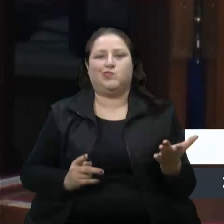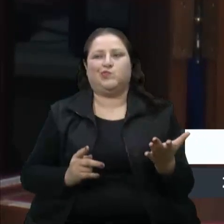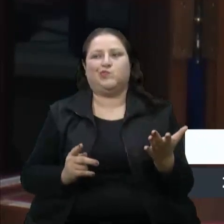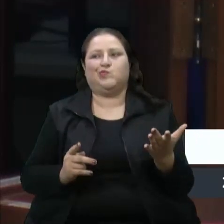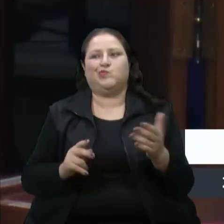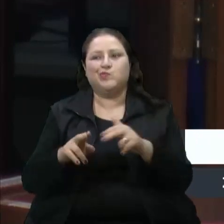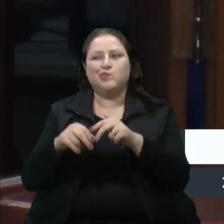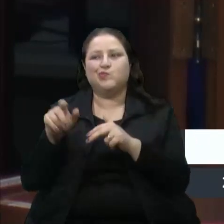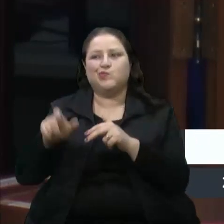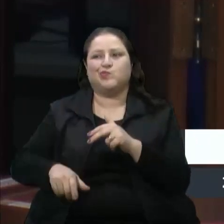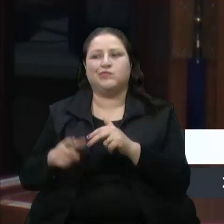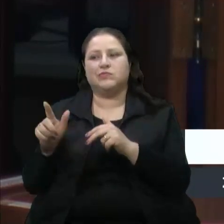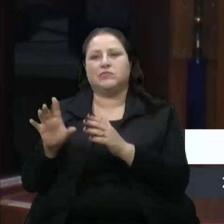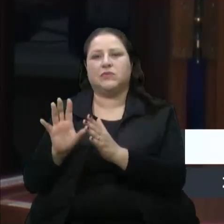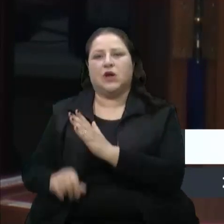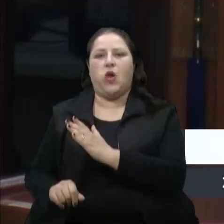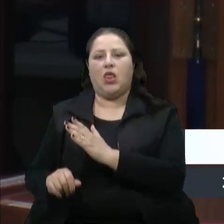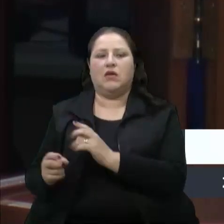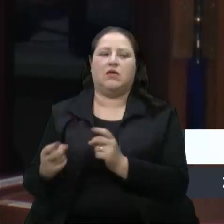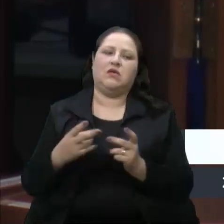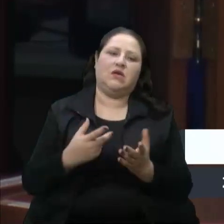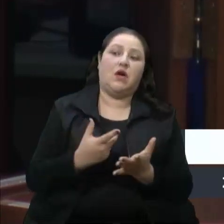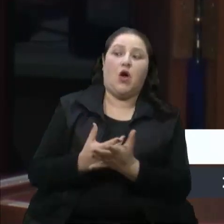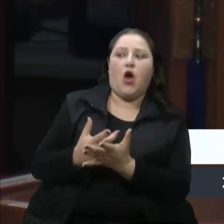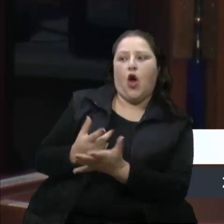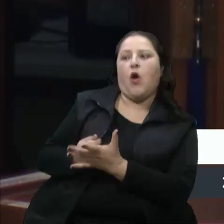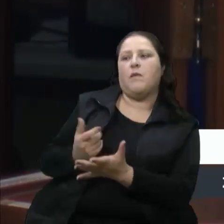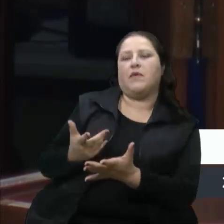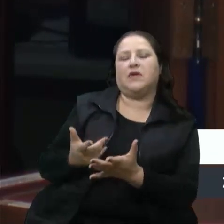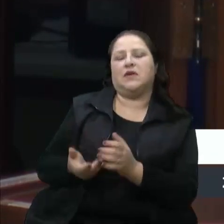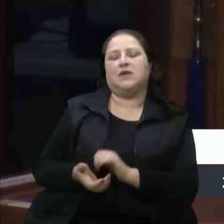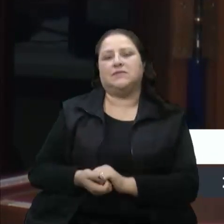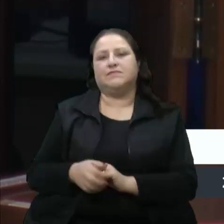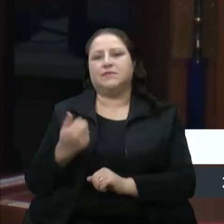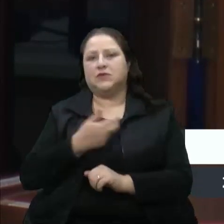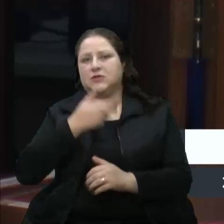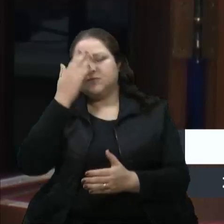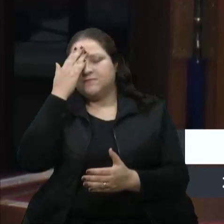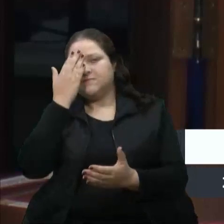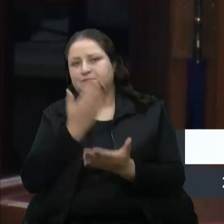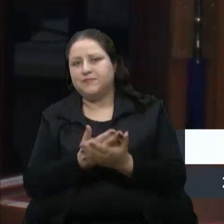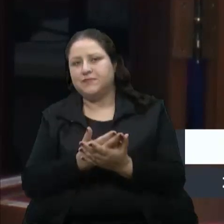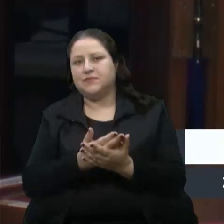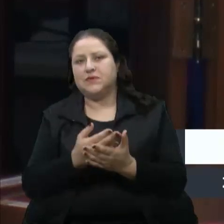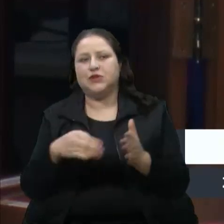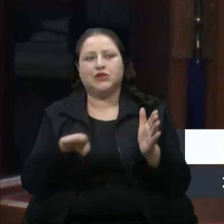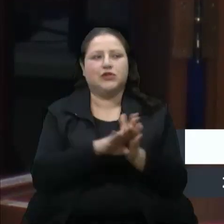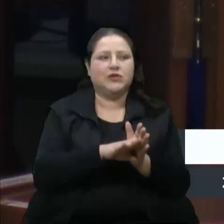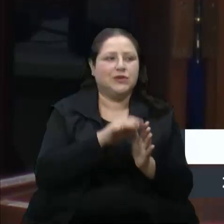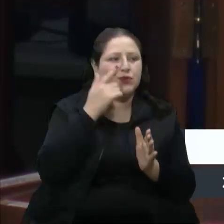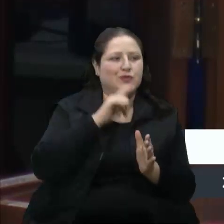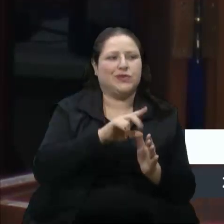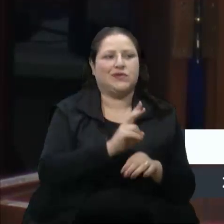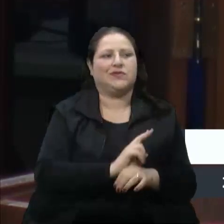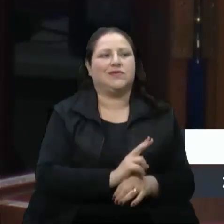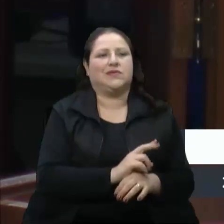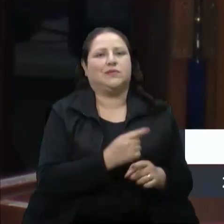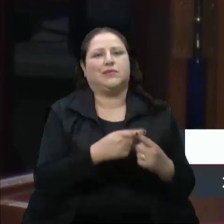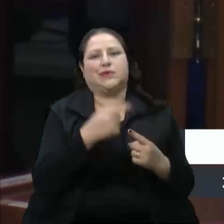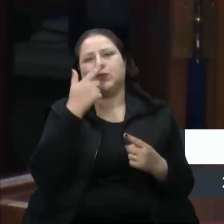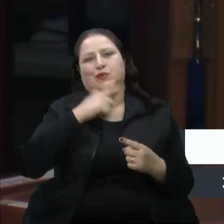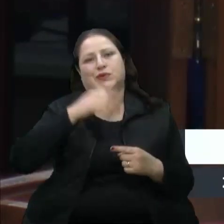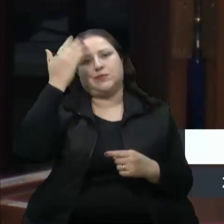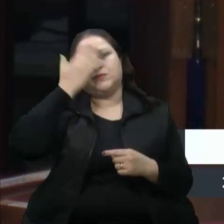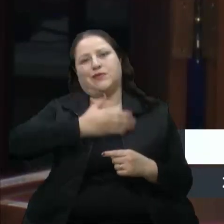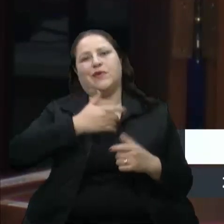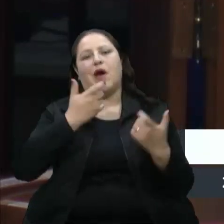roubo, né, a gente tem todas essas garantias, essa certeza, e quando chega lá, não tem como fazer essa fiscalização, porque não temos como provar